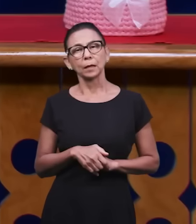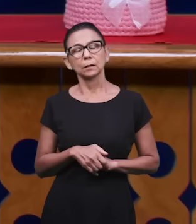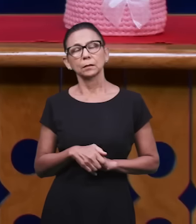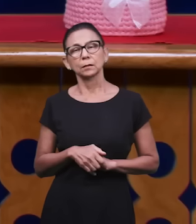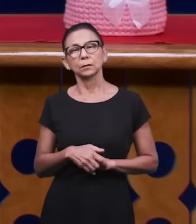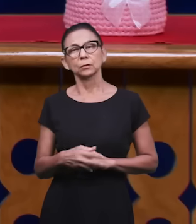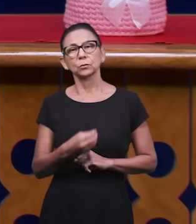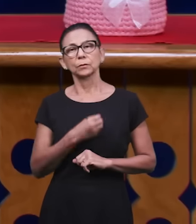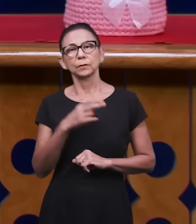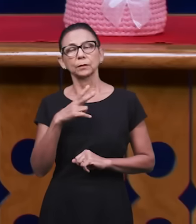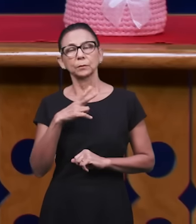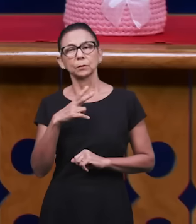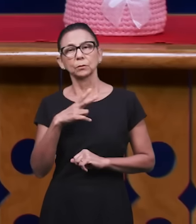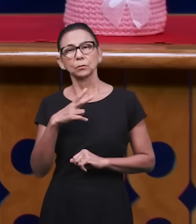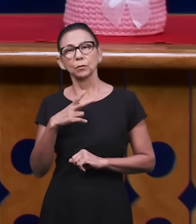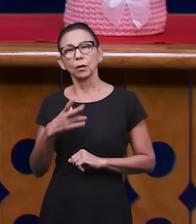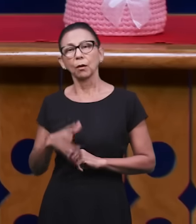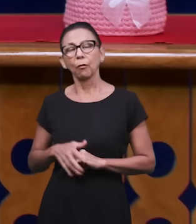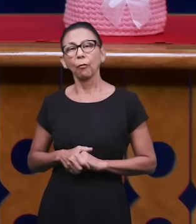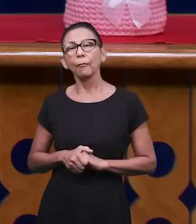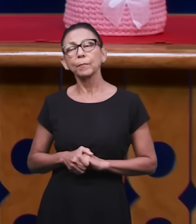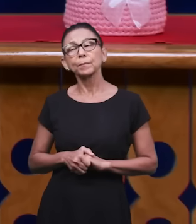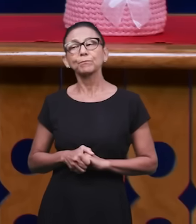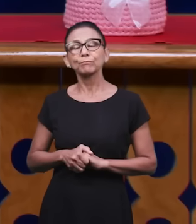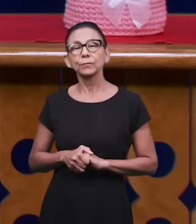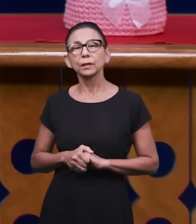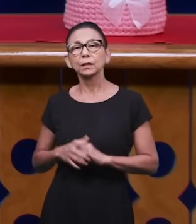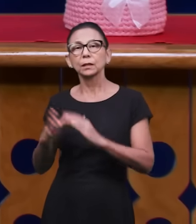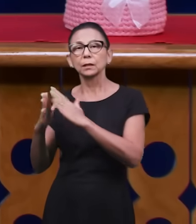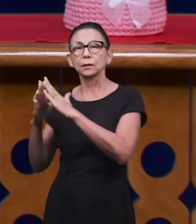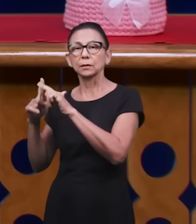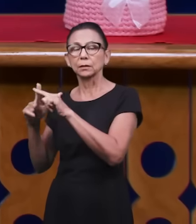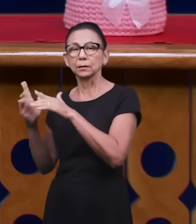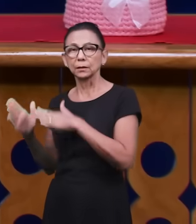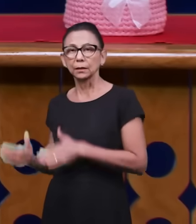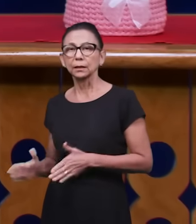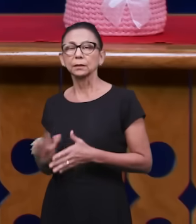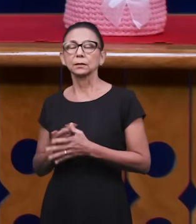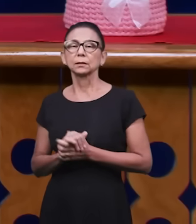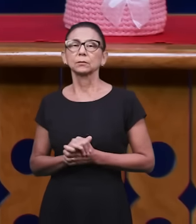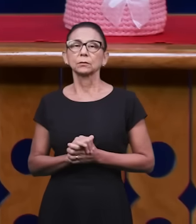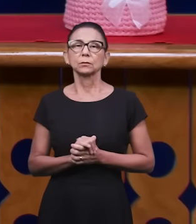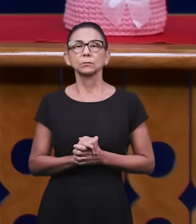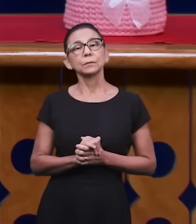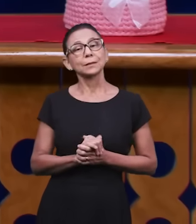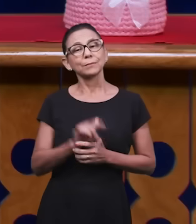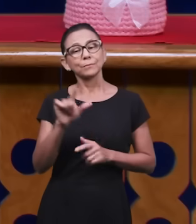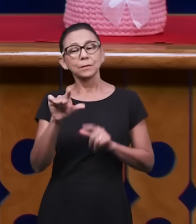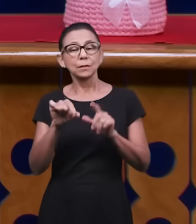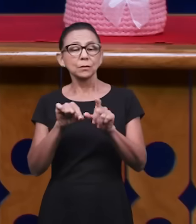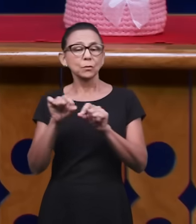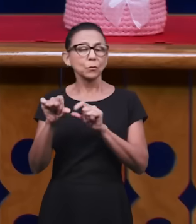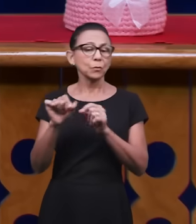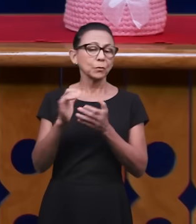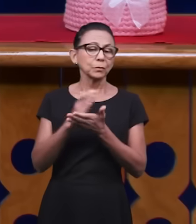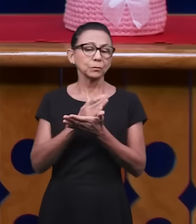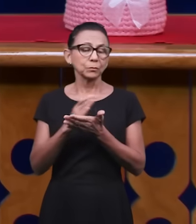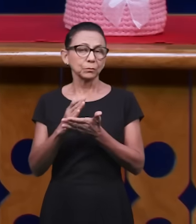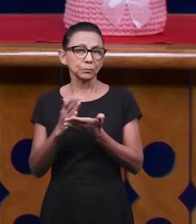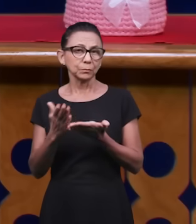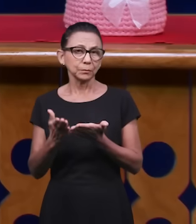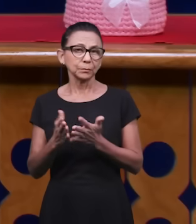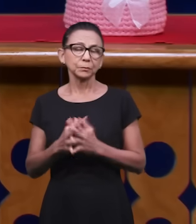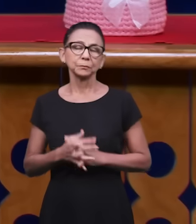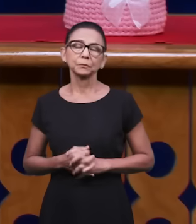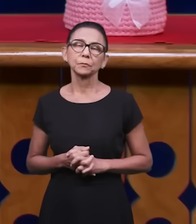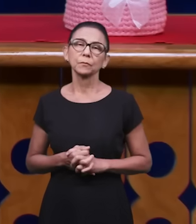versículo riquíssimo na parte doutrinária, e este culto é um culto, nós damos atenção à parte